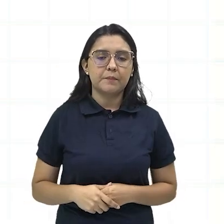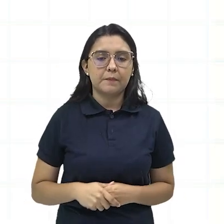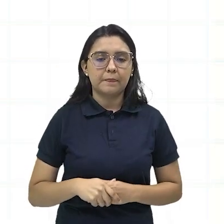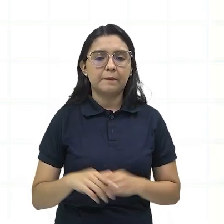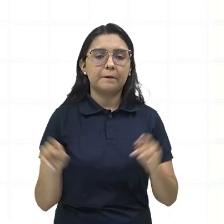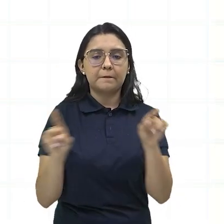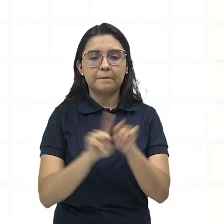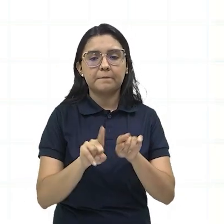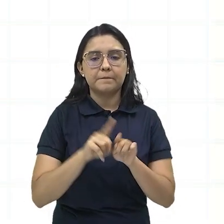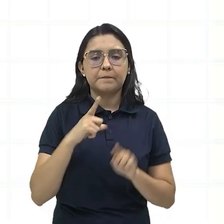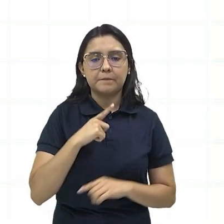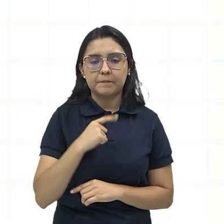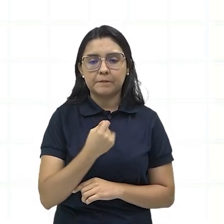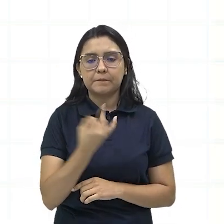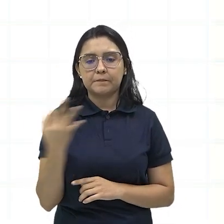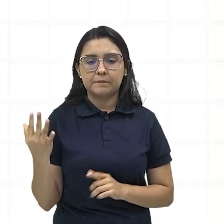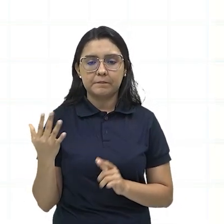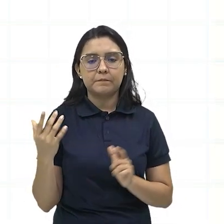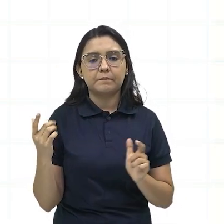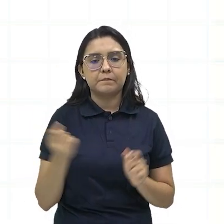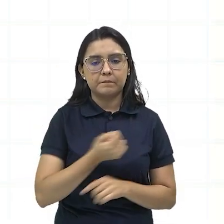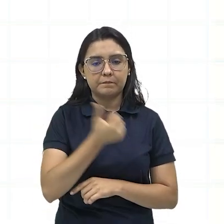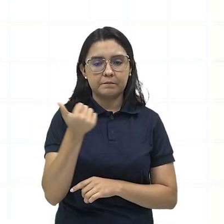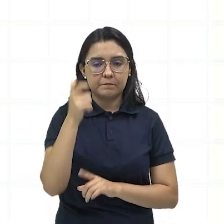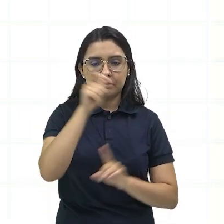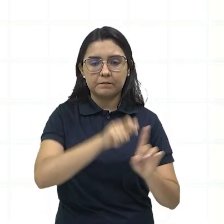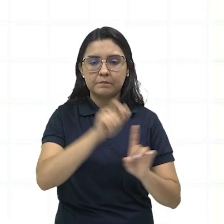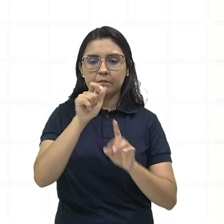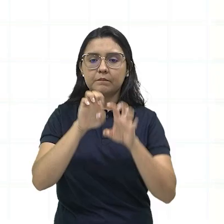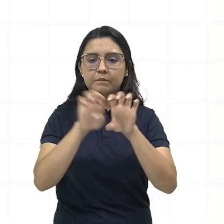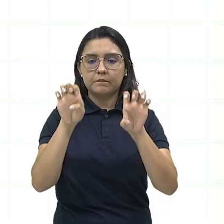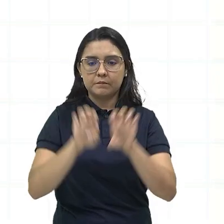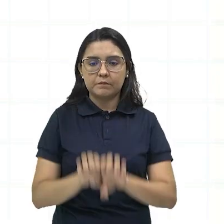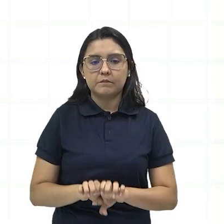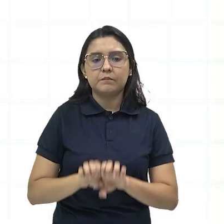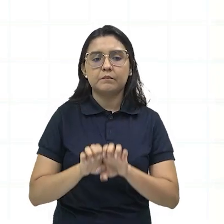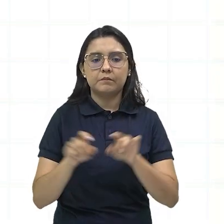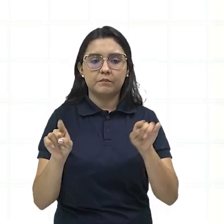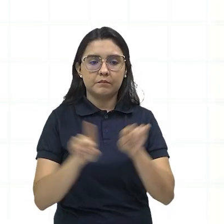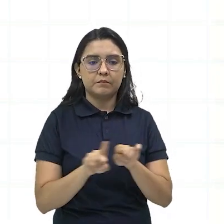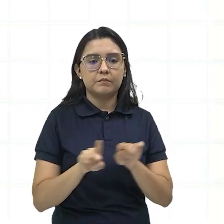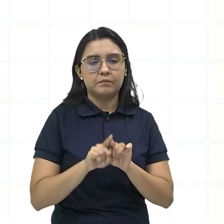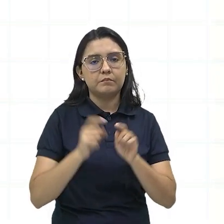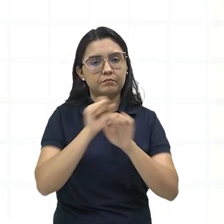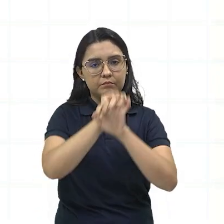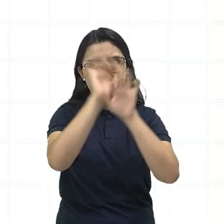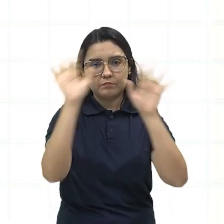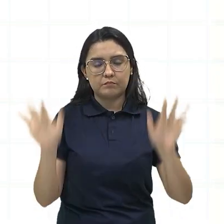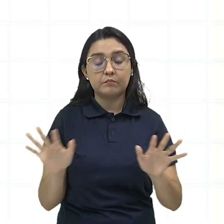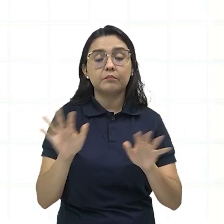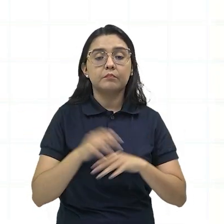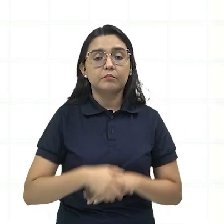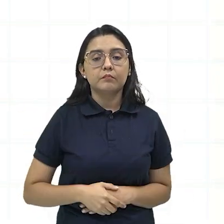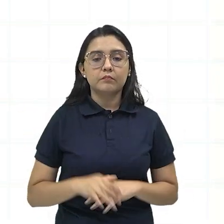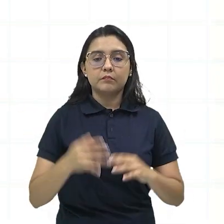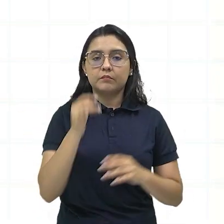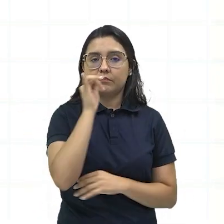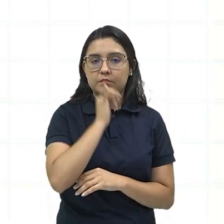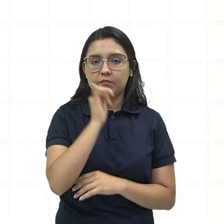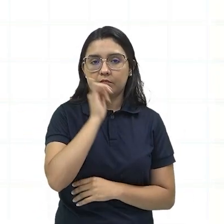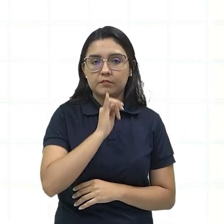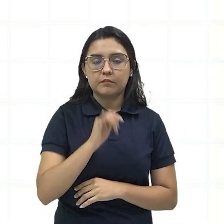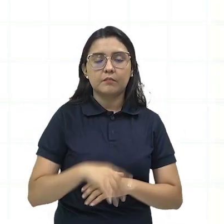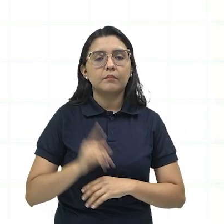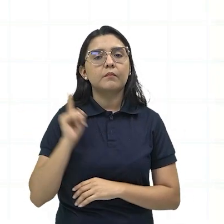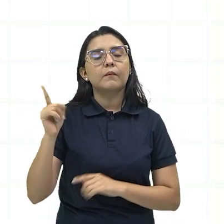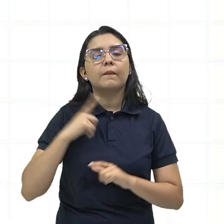tem um pequeno número de personagens, uma estrutura temporal e espacial muito clara. Então ele pode, no caso lá, passou no